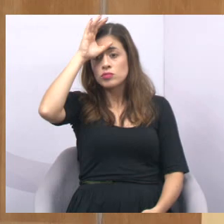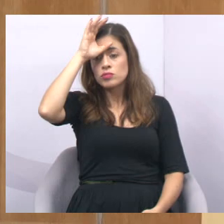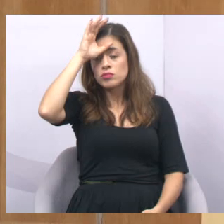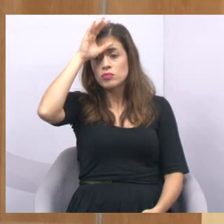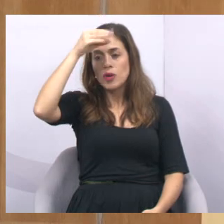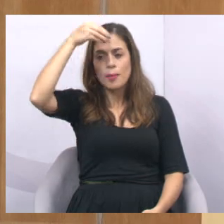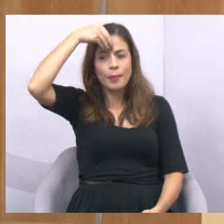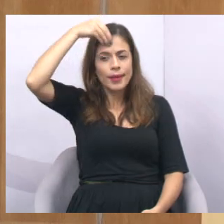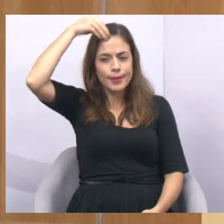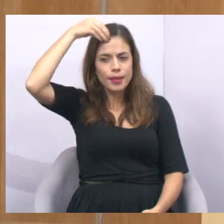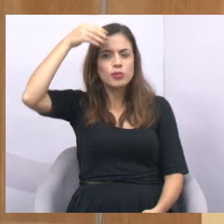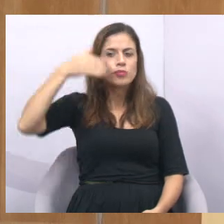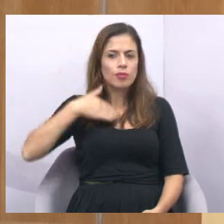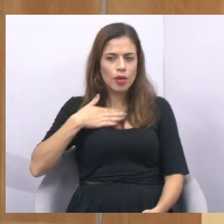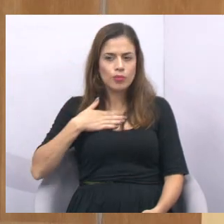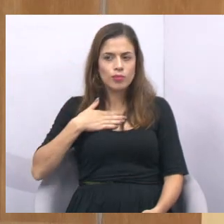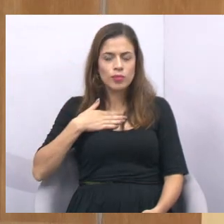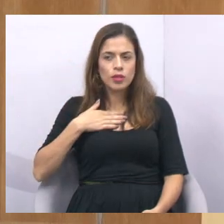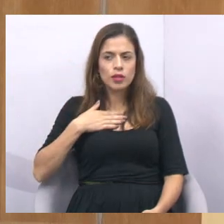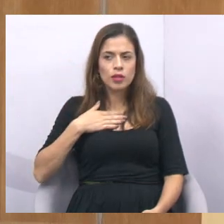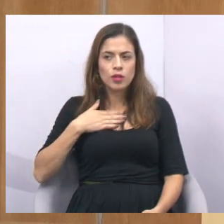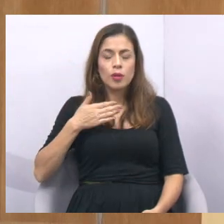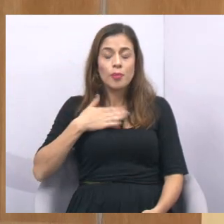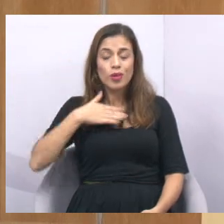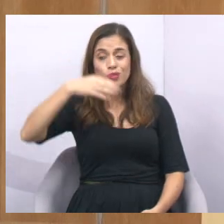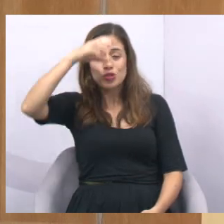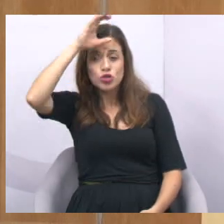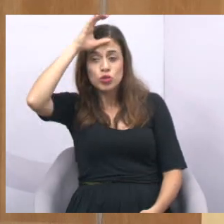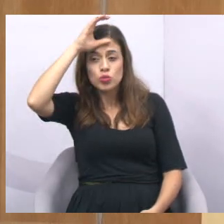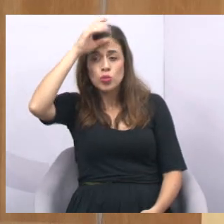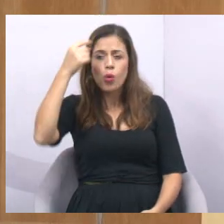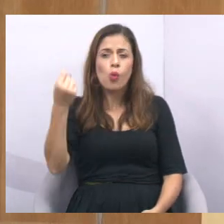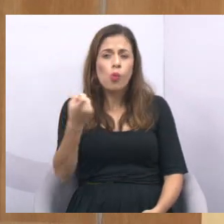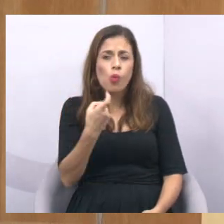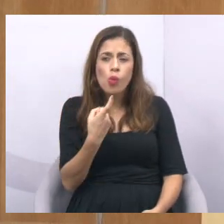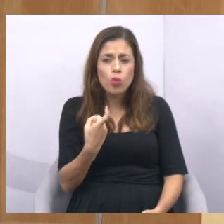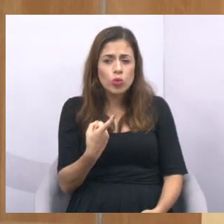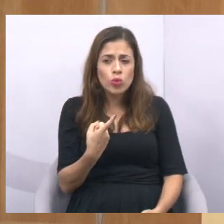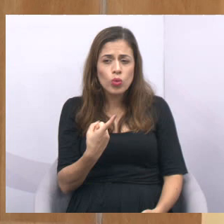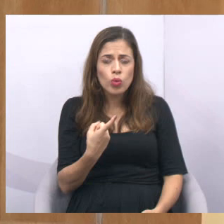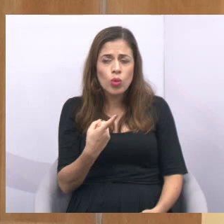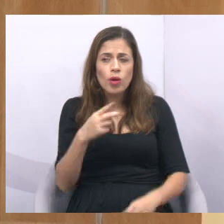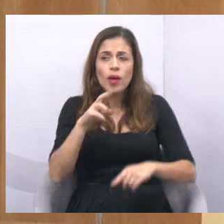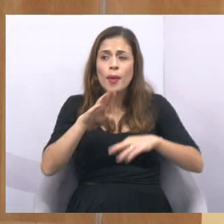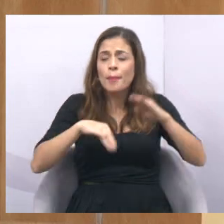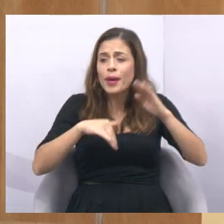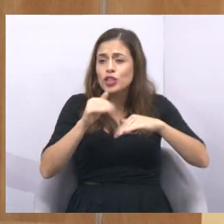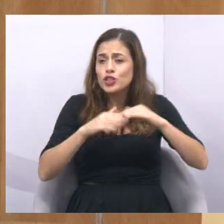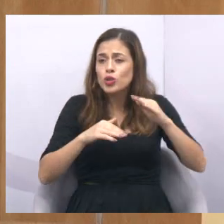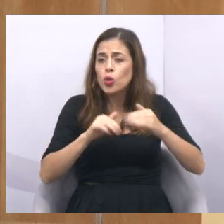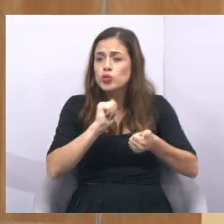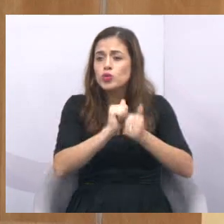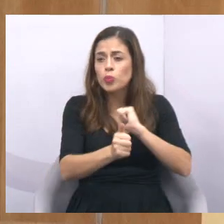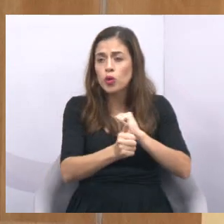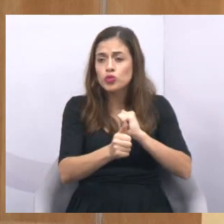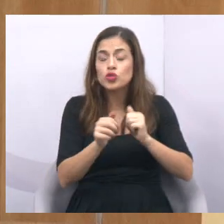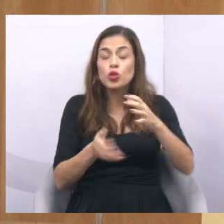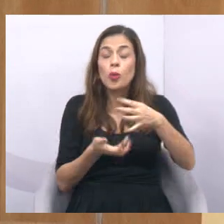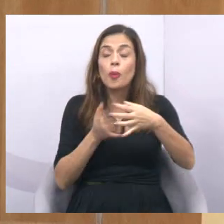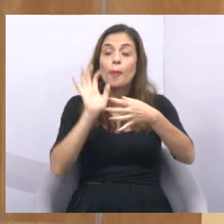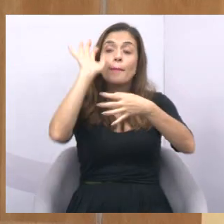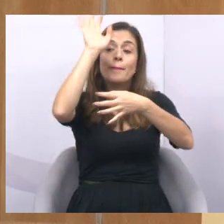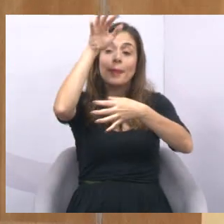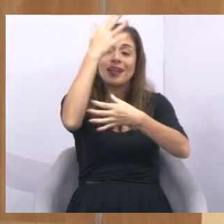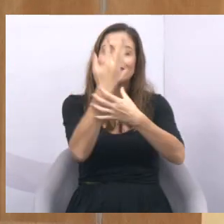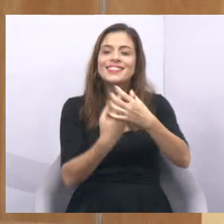era o único de uma família de 10 irmãos que começou a praticar um esporte, e foi o basquete. E ele, como meu